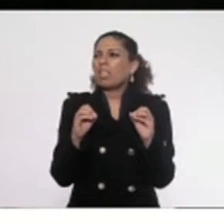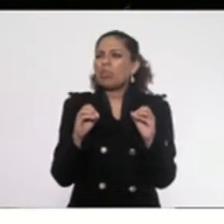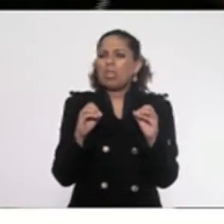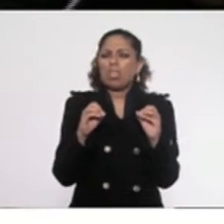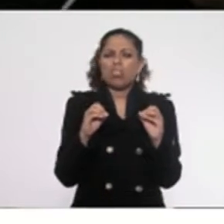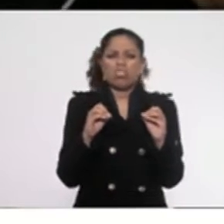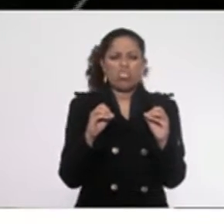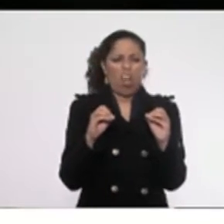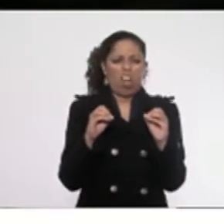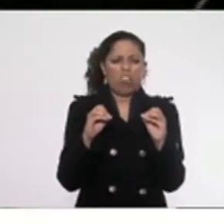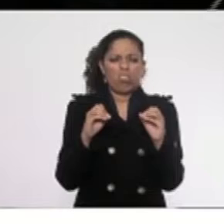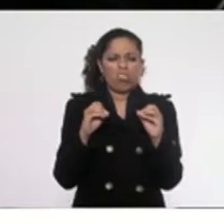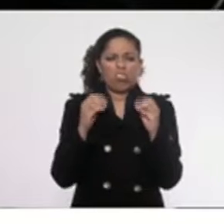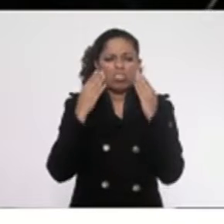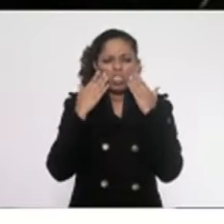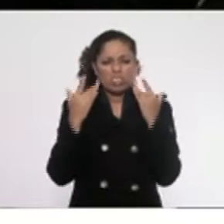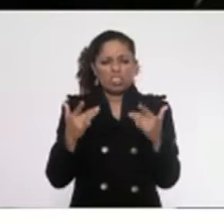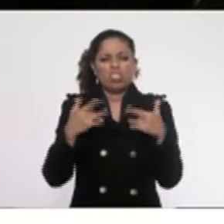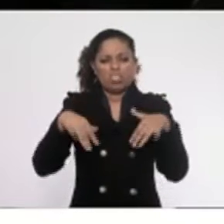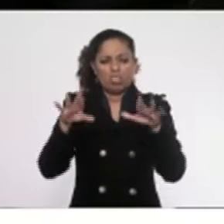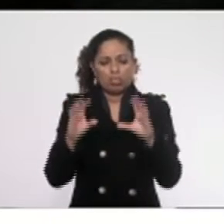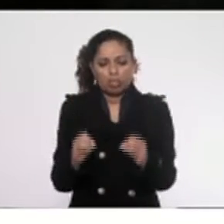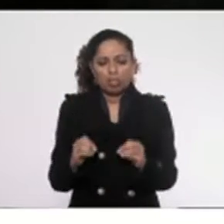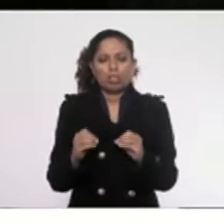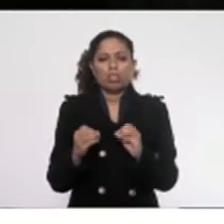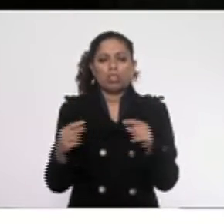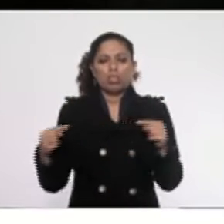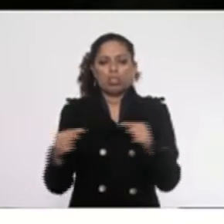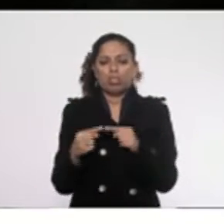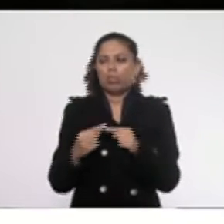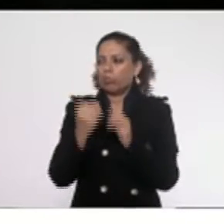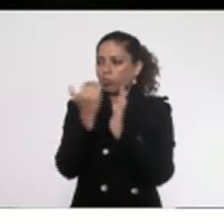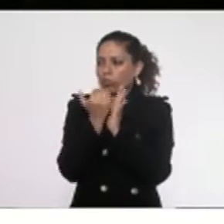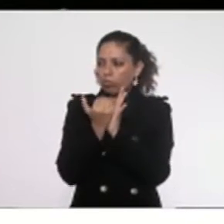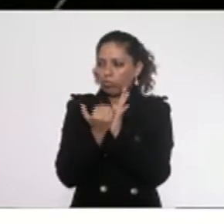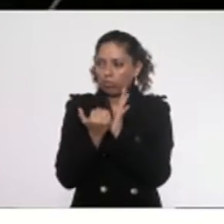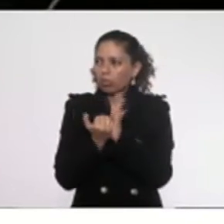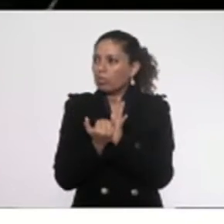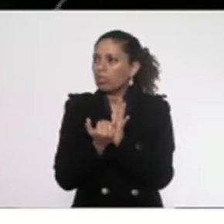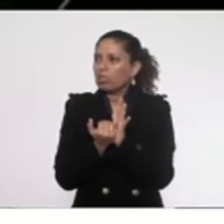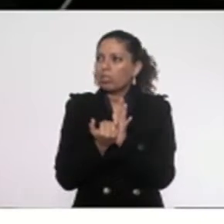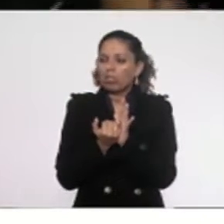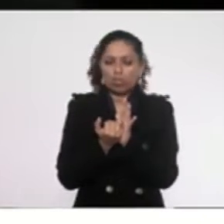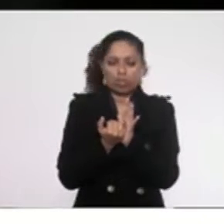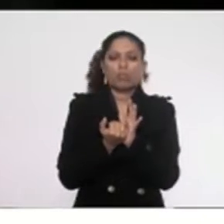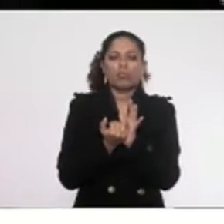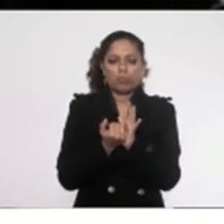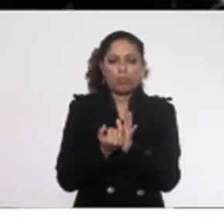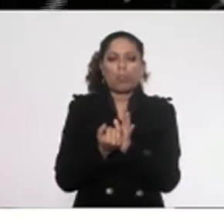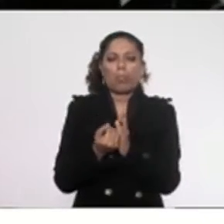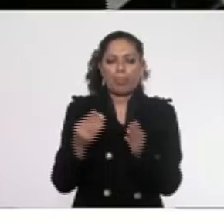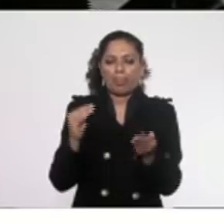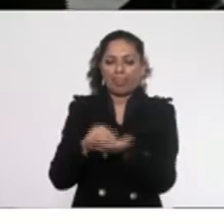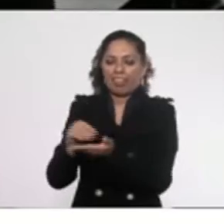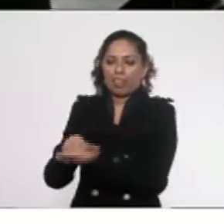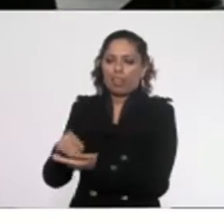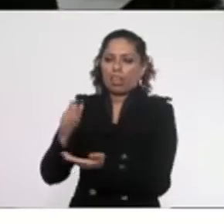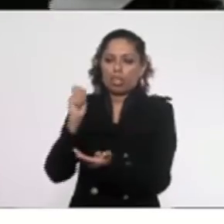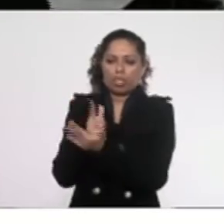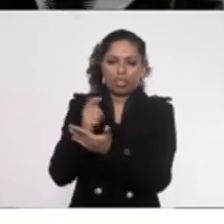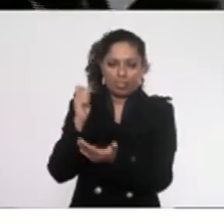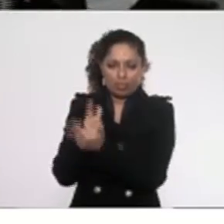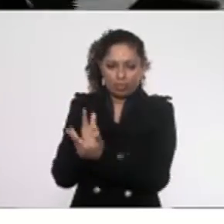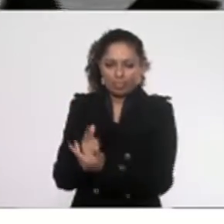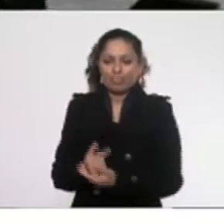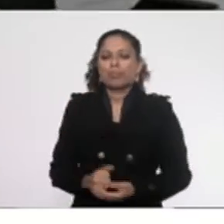faça parte exatamente desse documento orçamentário o valor dos restos a pagar de